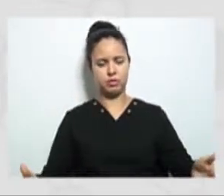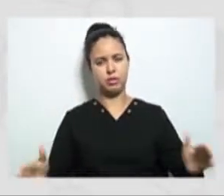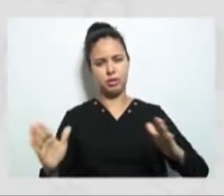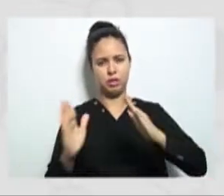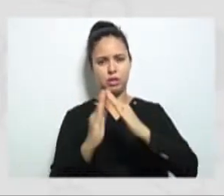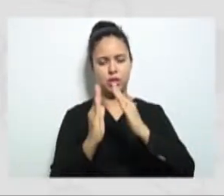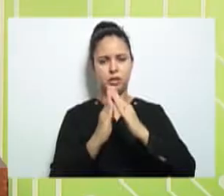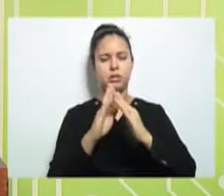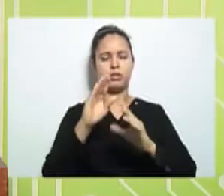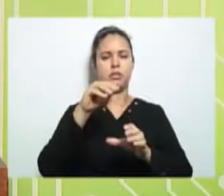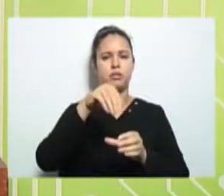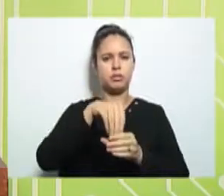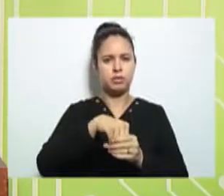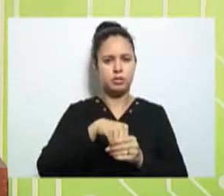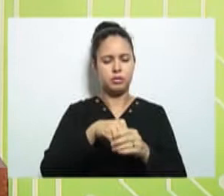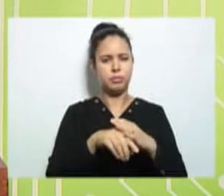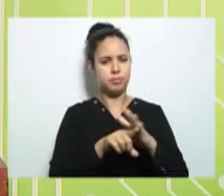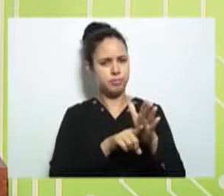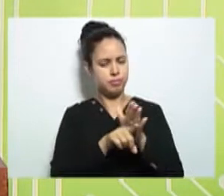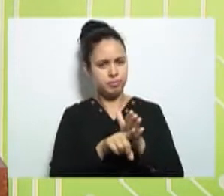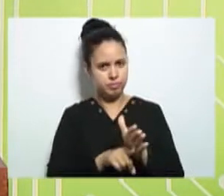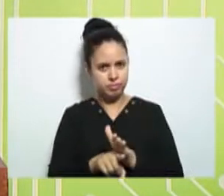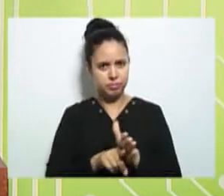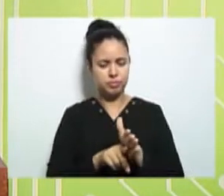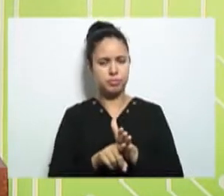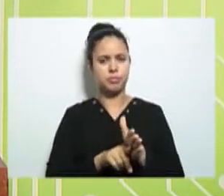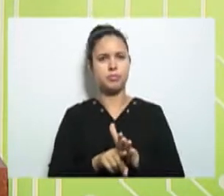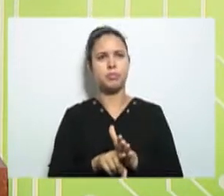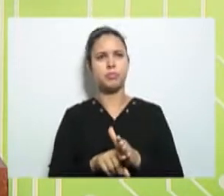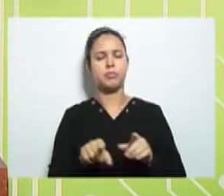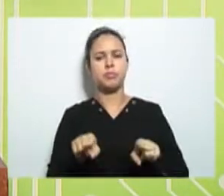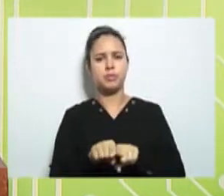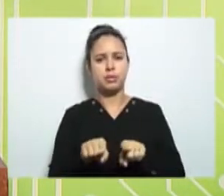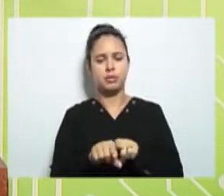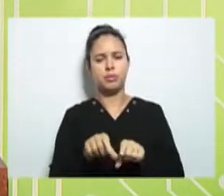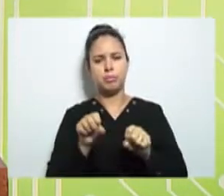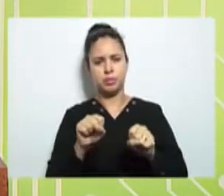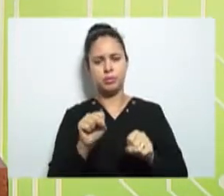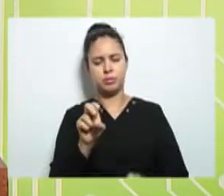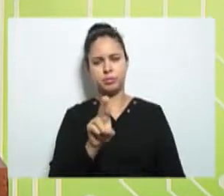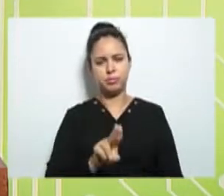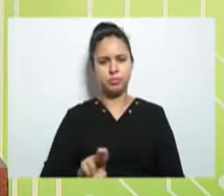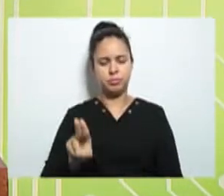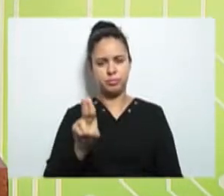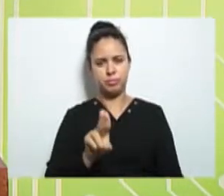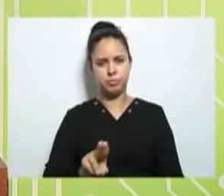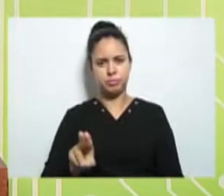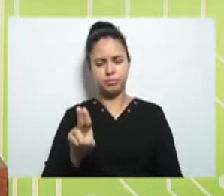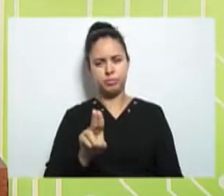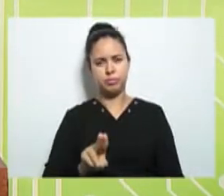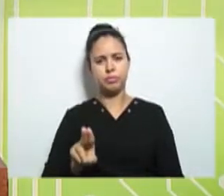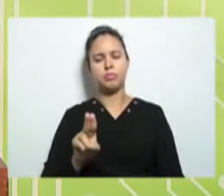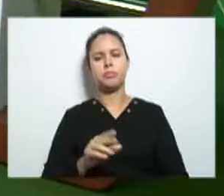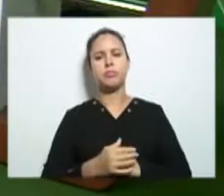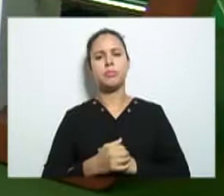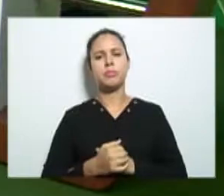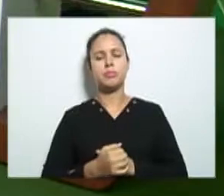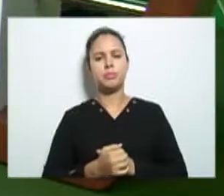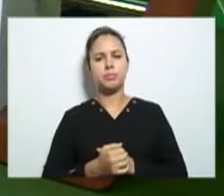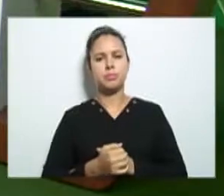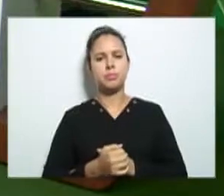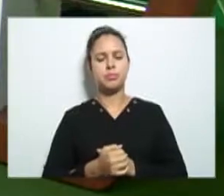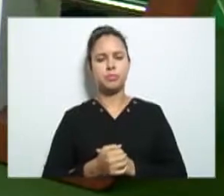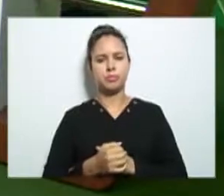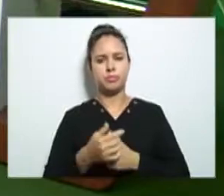pesquisas, com certeza aí na sua escola vai ter um, tá? A gente pode utilizar esse computador também aí. Estações de trabalho, estações